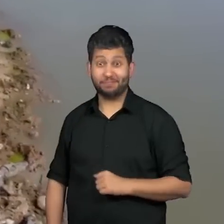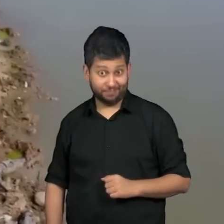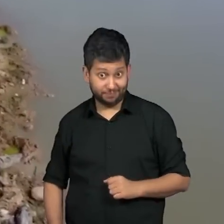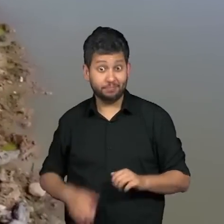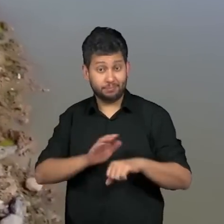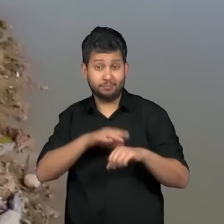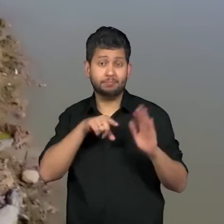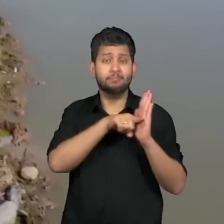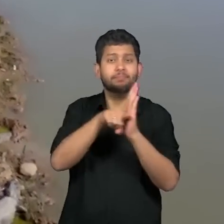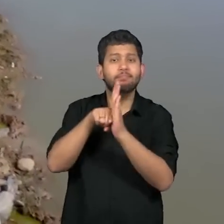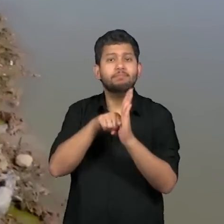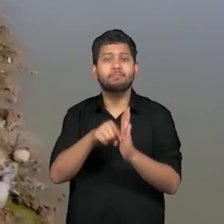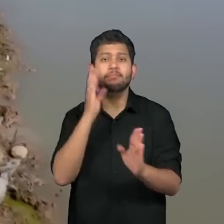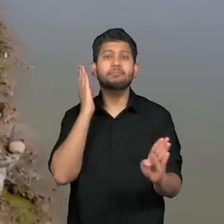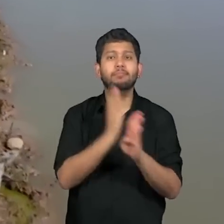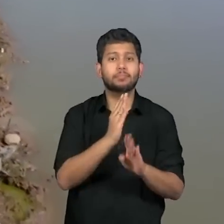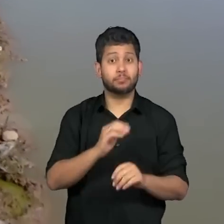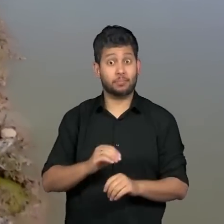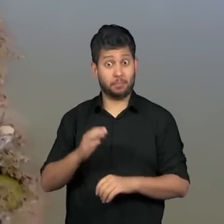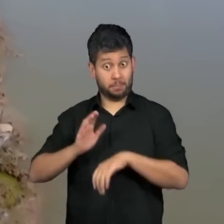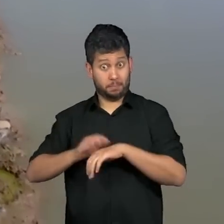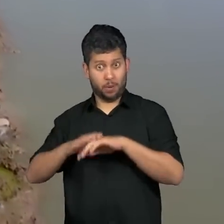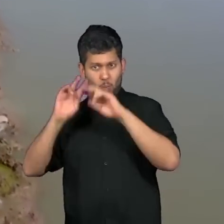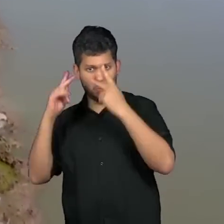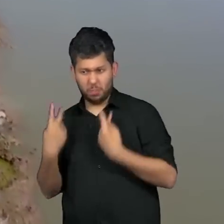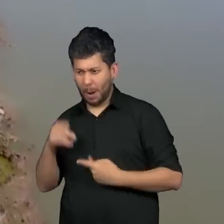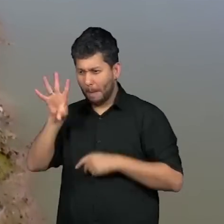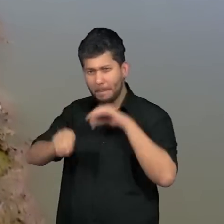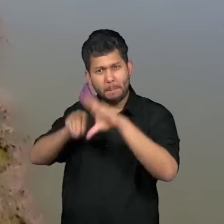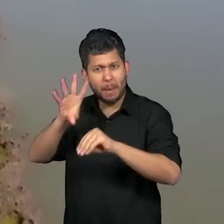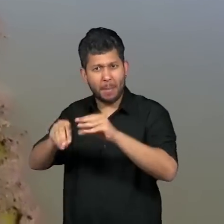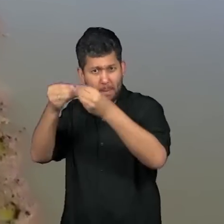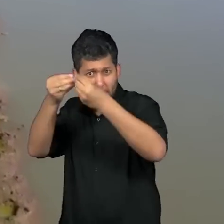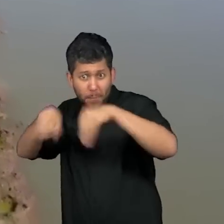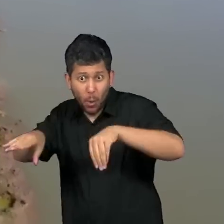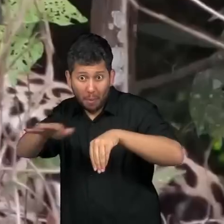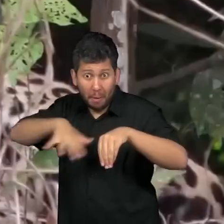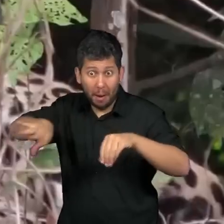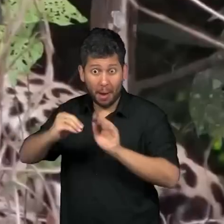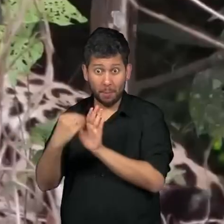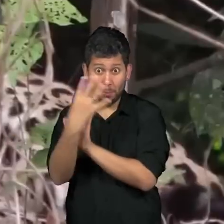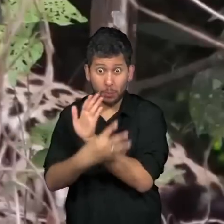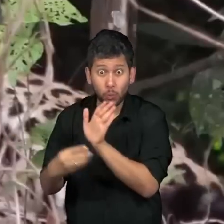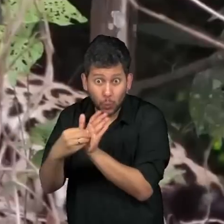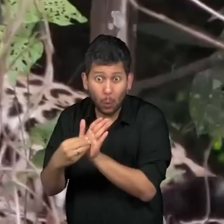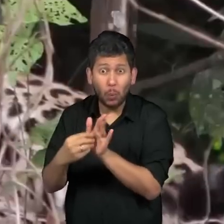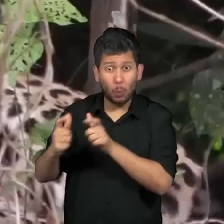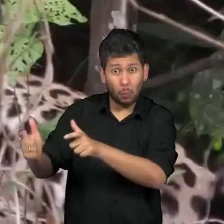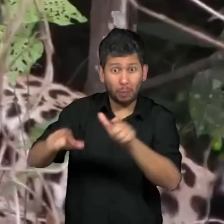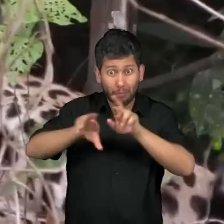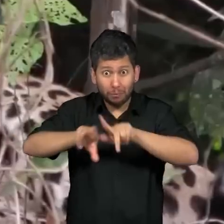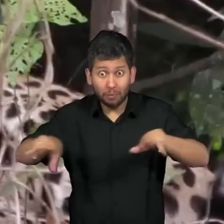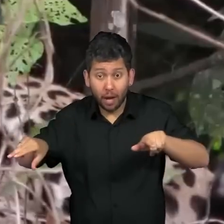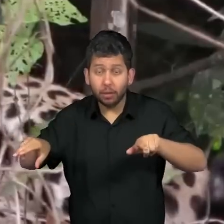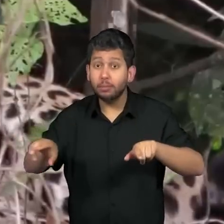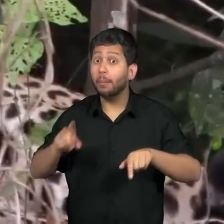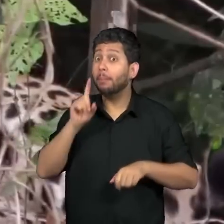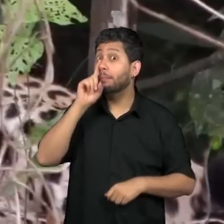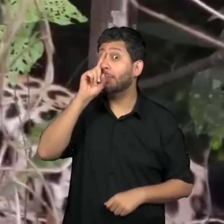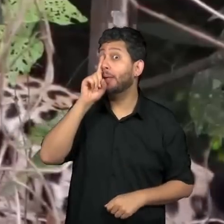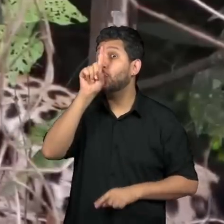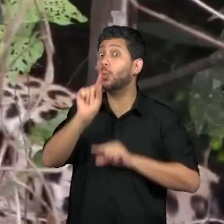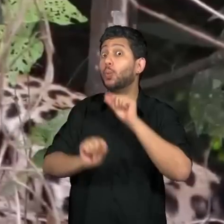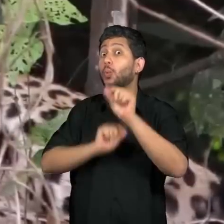estudo revela como atividades humanas que devastam a Amazônia e outros biomas aumentam o risco